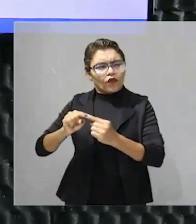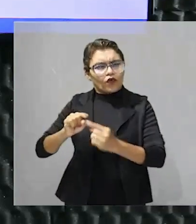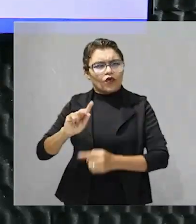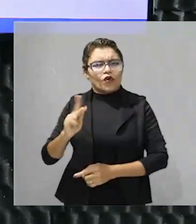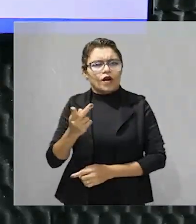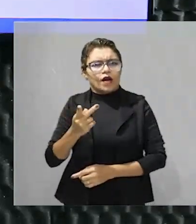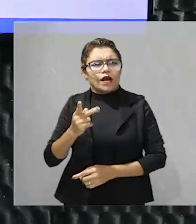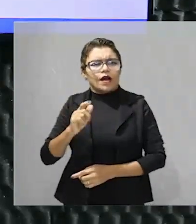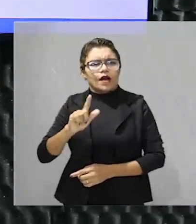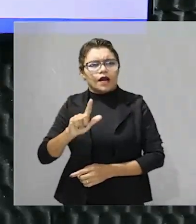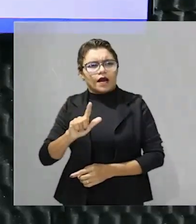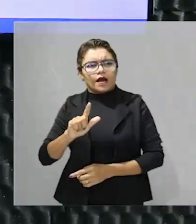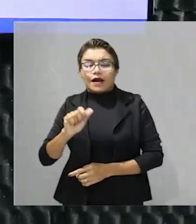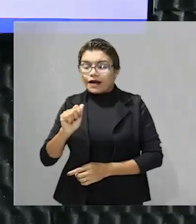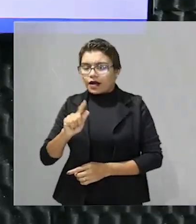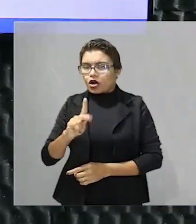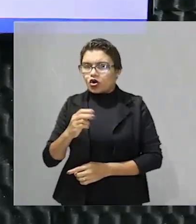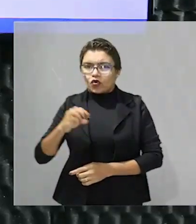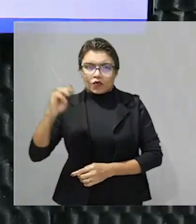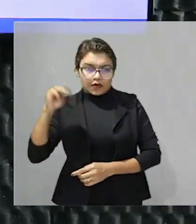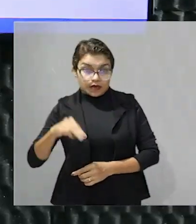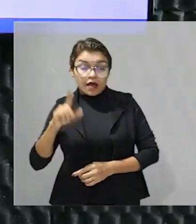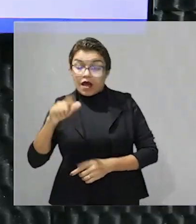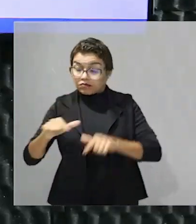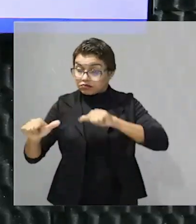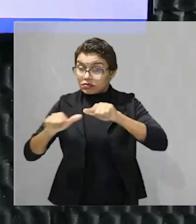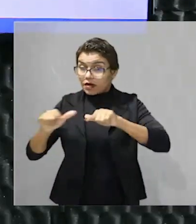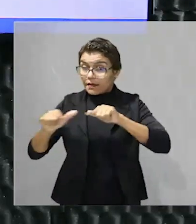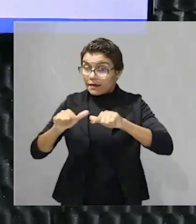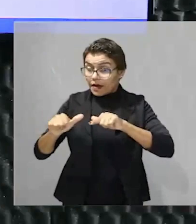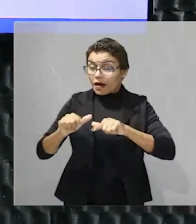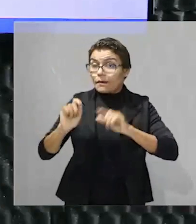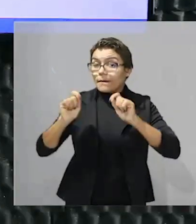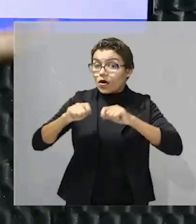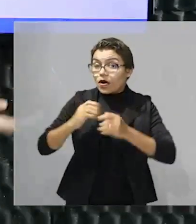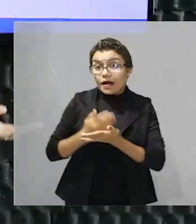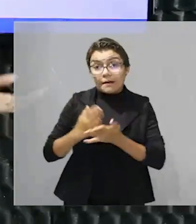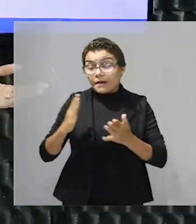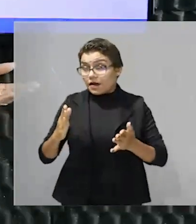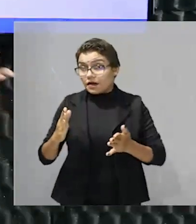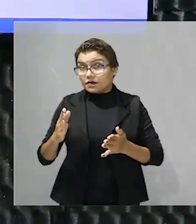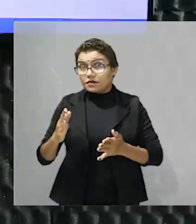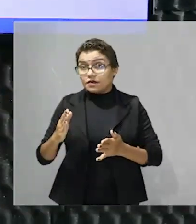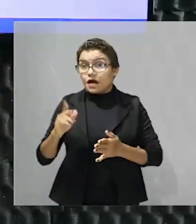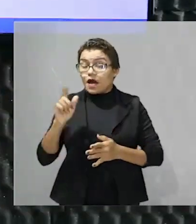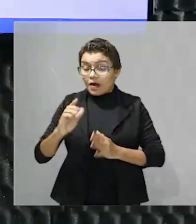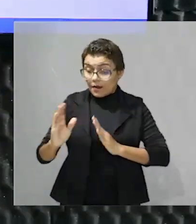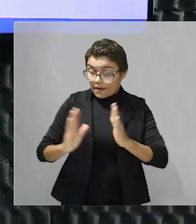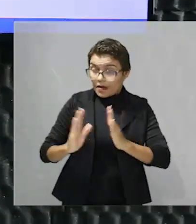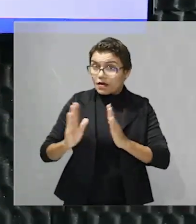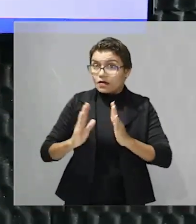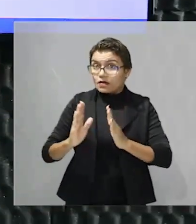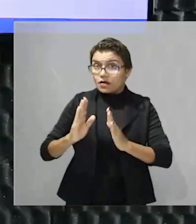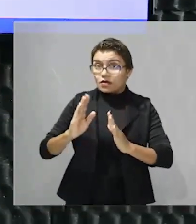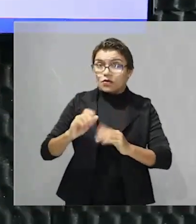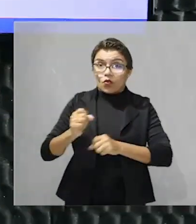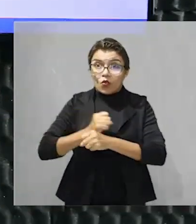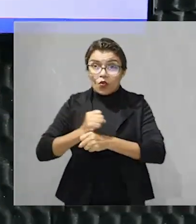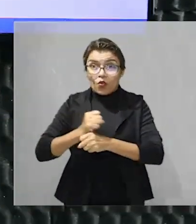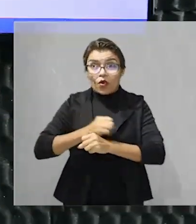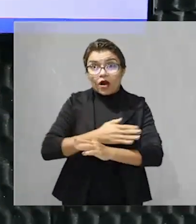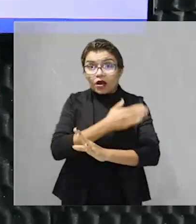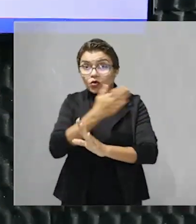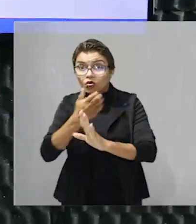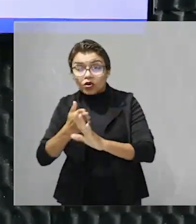Halloween, é um trabalho temporário, porque o Halloween não acontece o ano inteiro, é uma festa temática. Pensa,